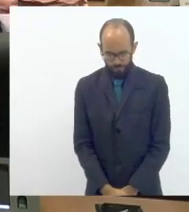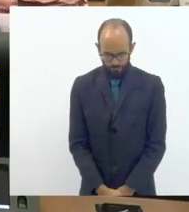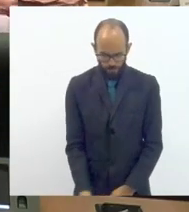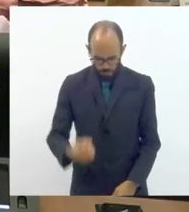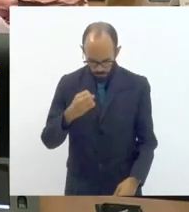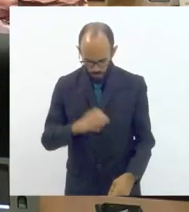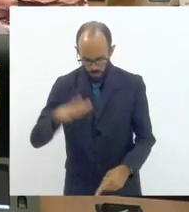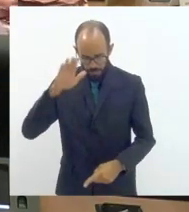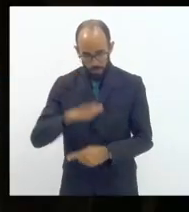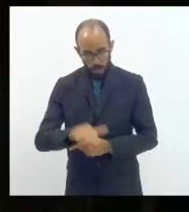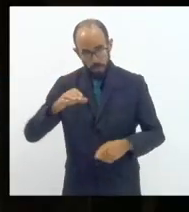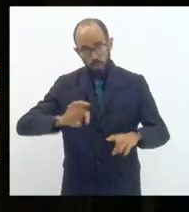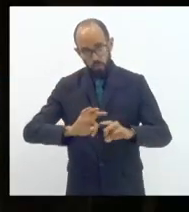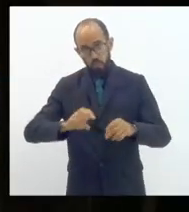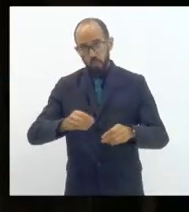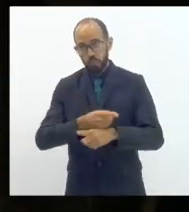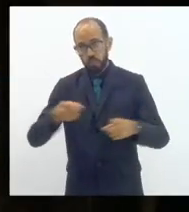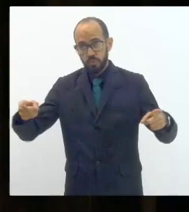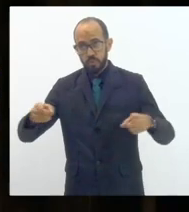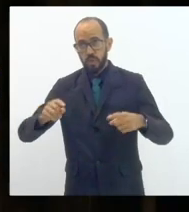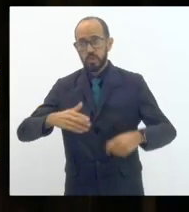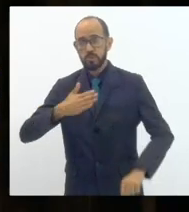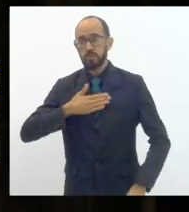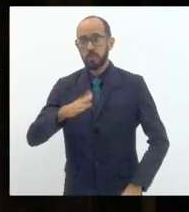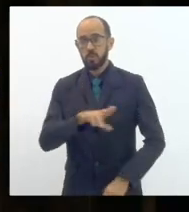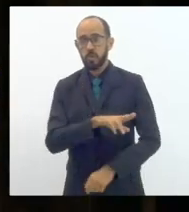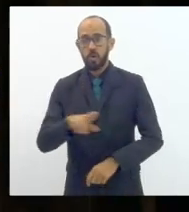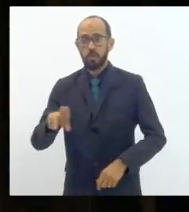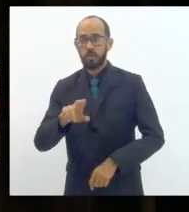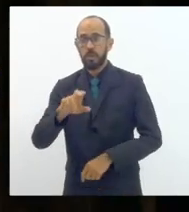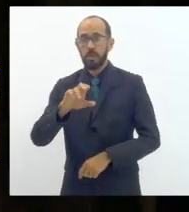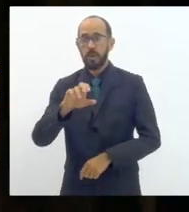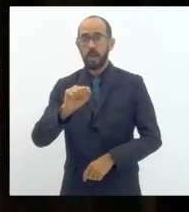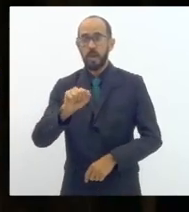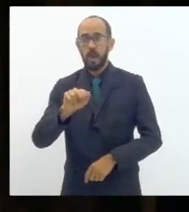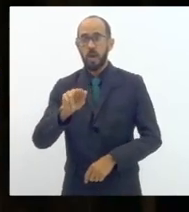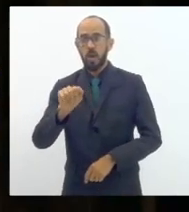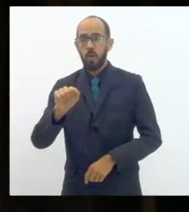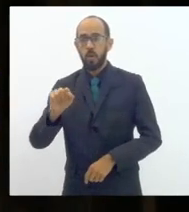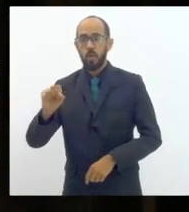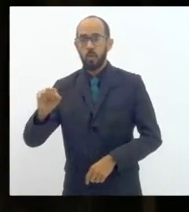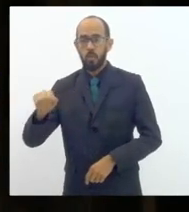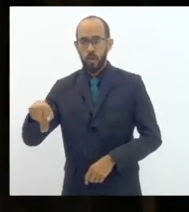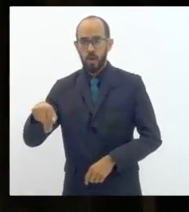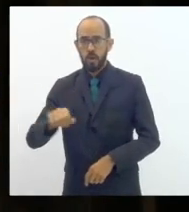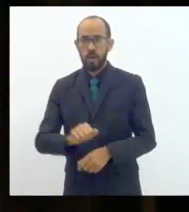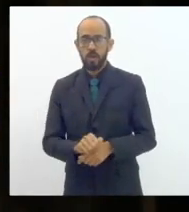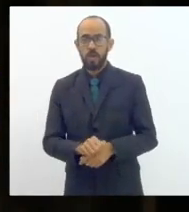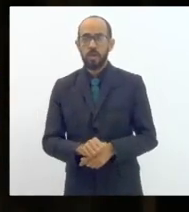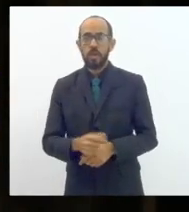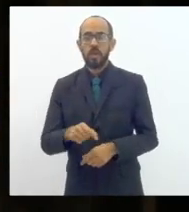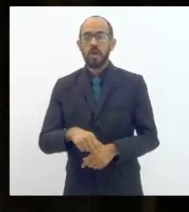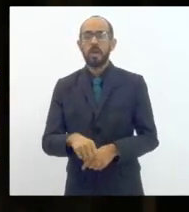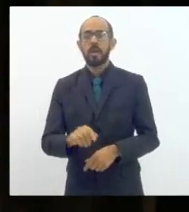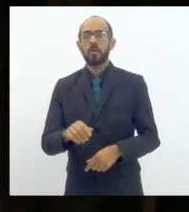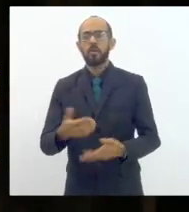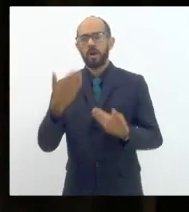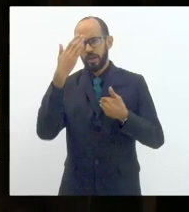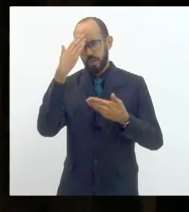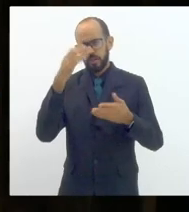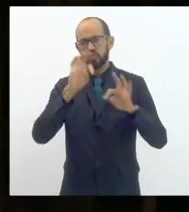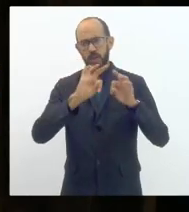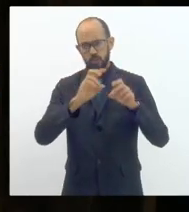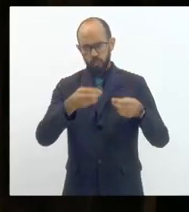Boa tarde, pessoal. Eu me chamo Cauã Santana, eu sou de São Fidélis. Eu quero começar agradecendo a todos, né?